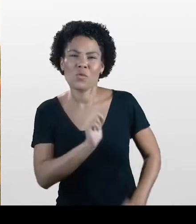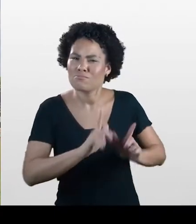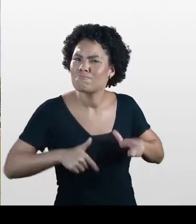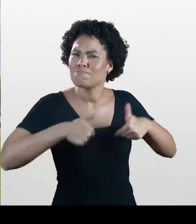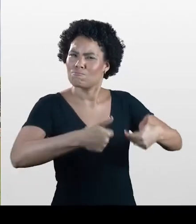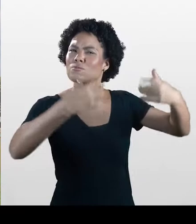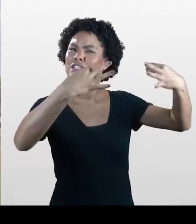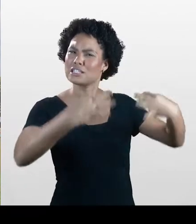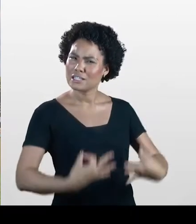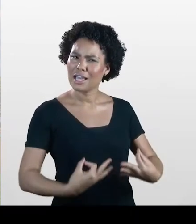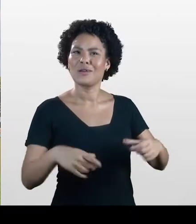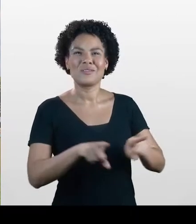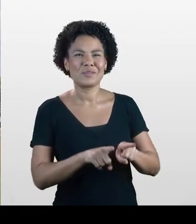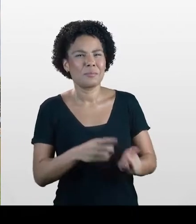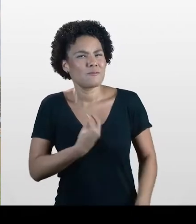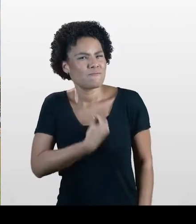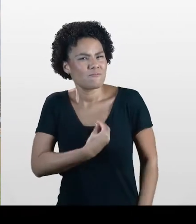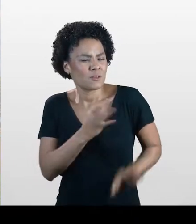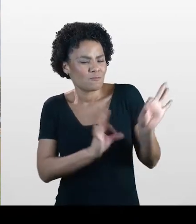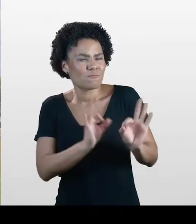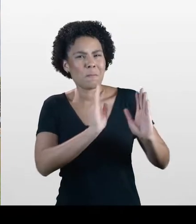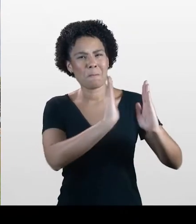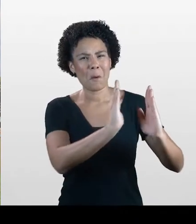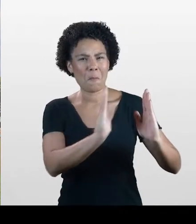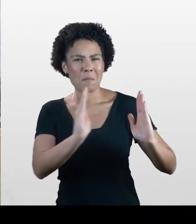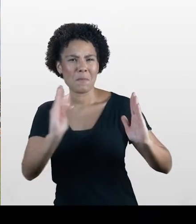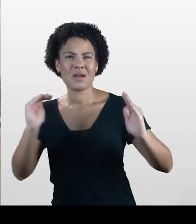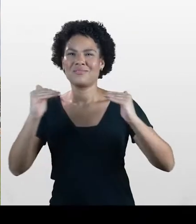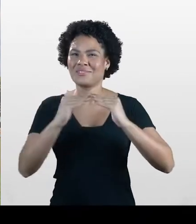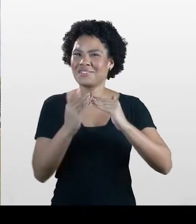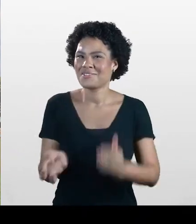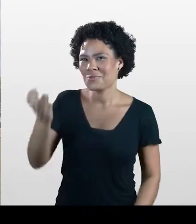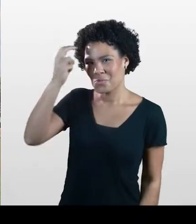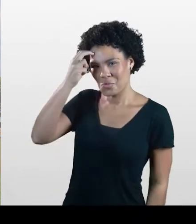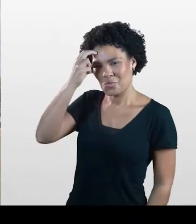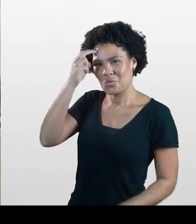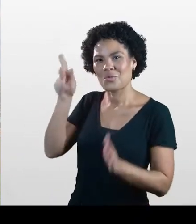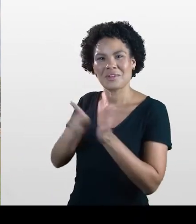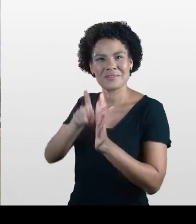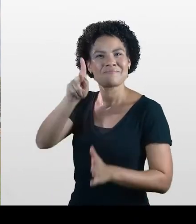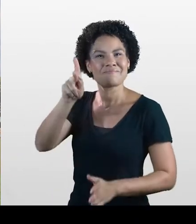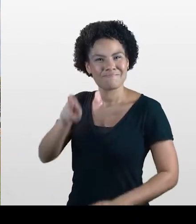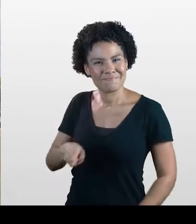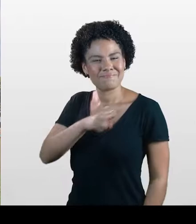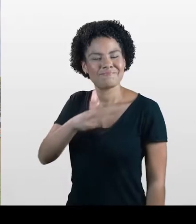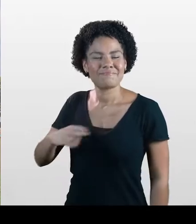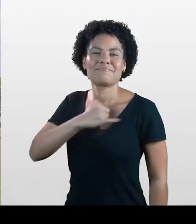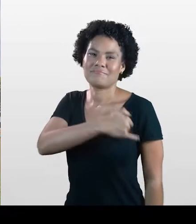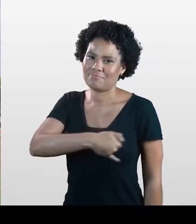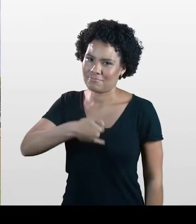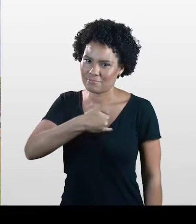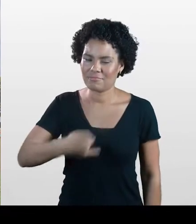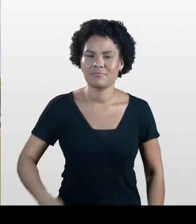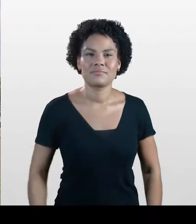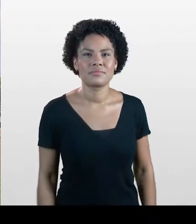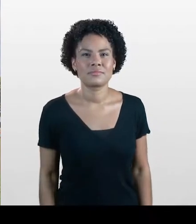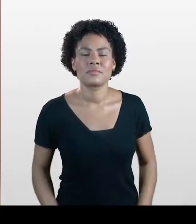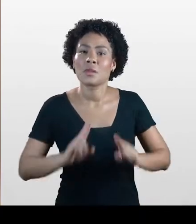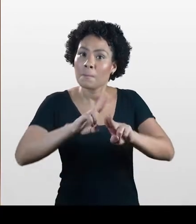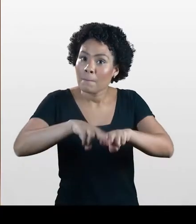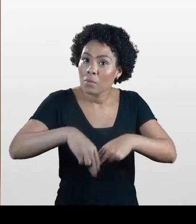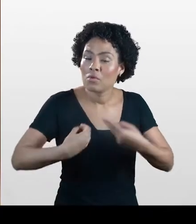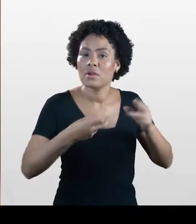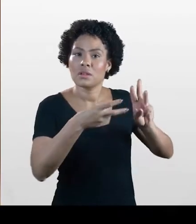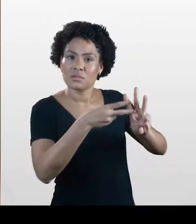indígenas, dando a eles a disciplina, a organização e a vida diária conforme a cultura dos jesuítas.